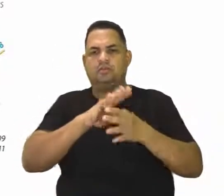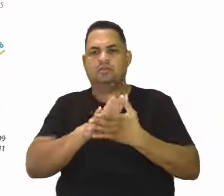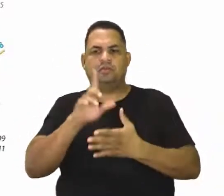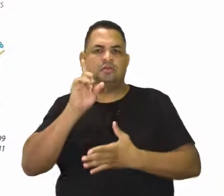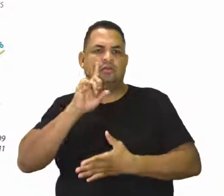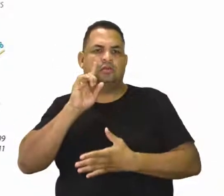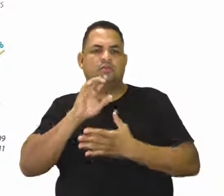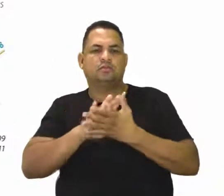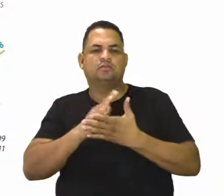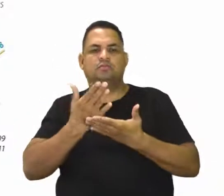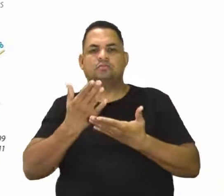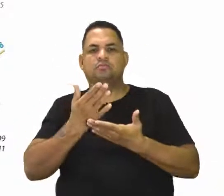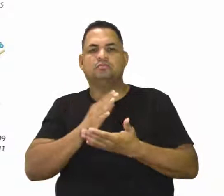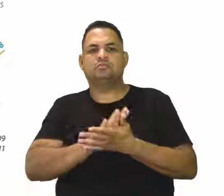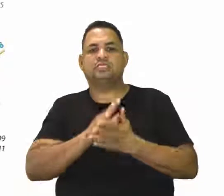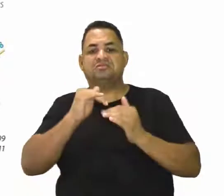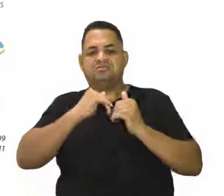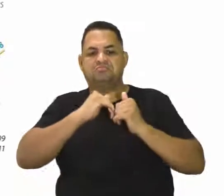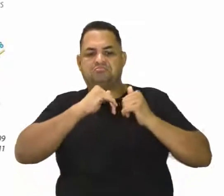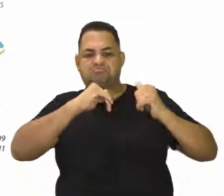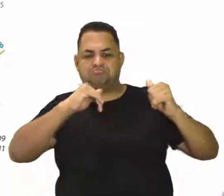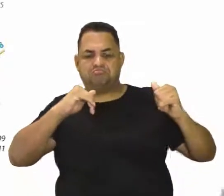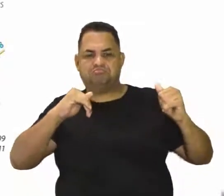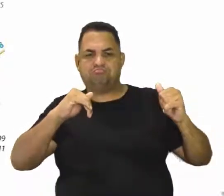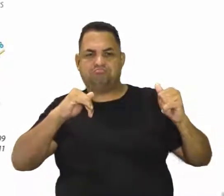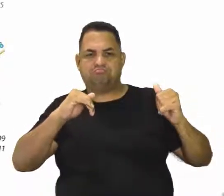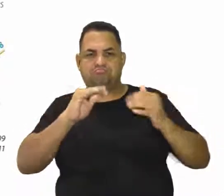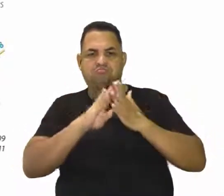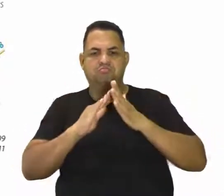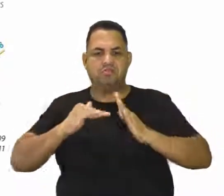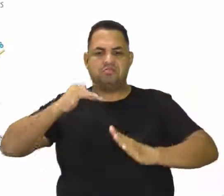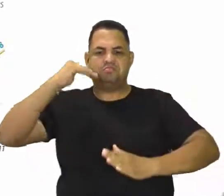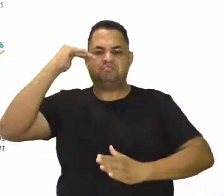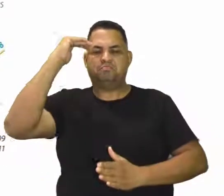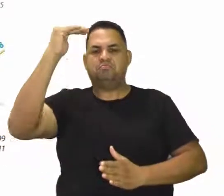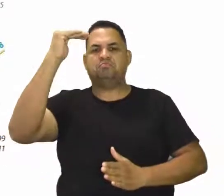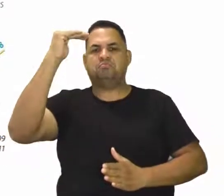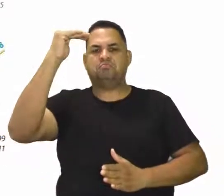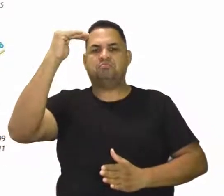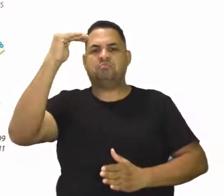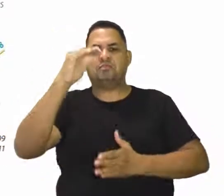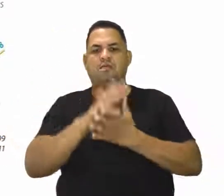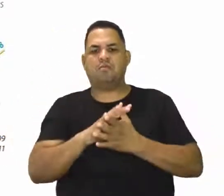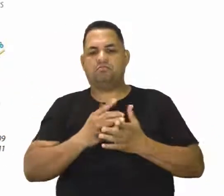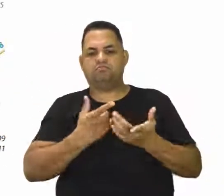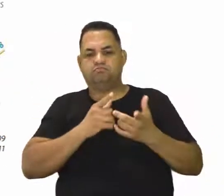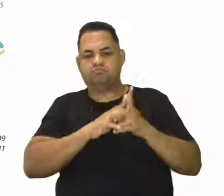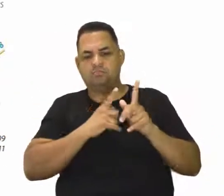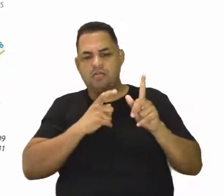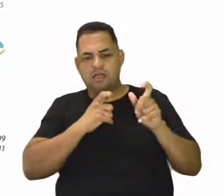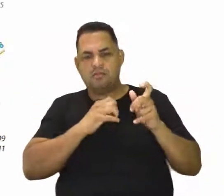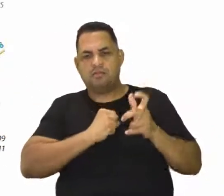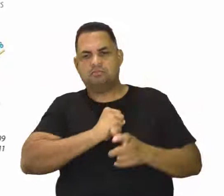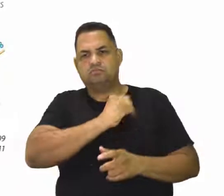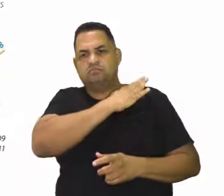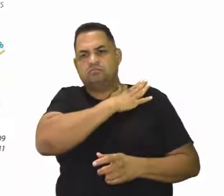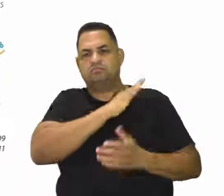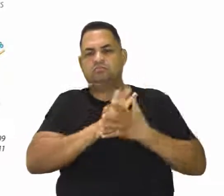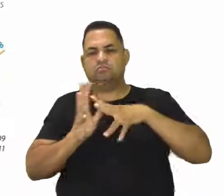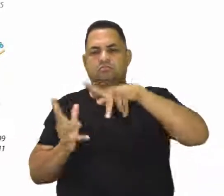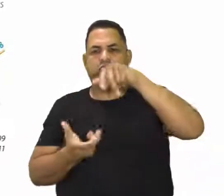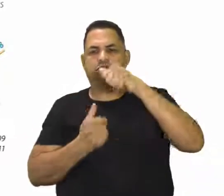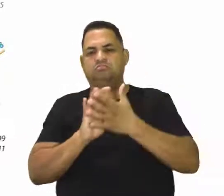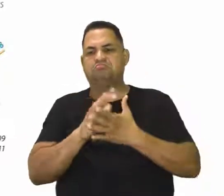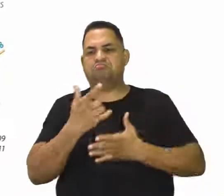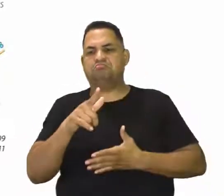os Estados Unidos se viram isolado na supremacia bélica no mundo porque